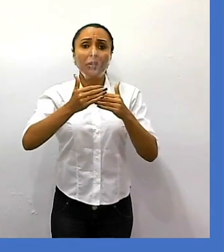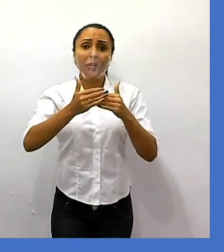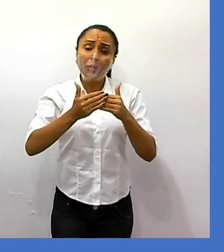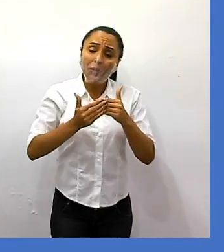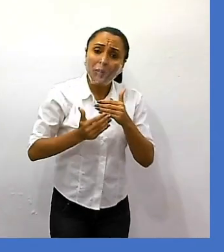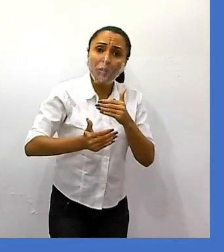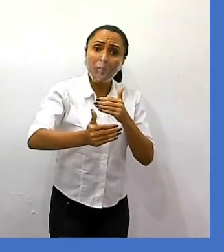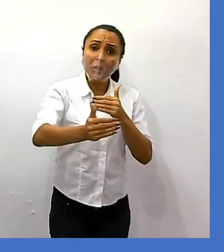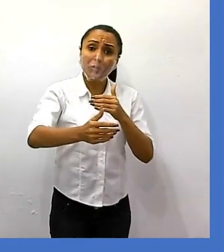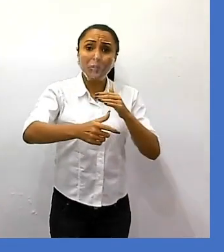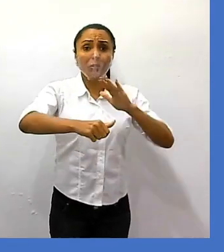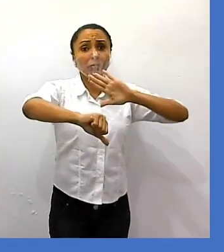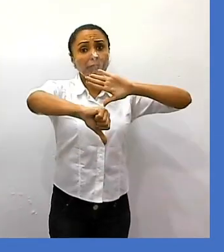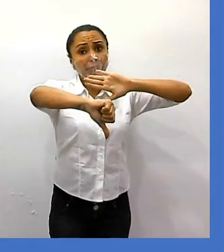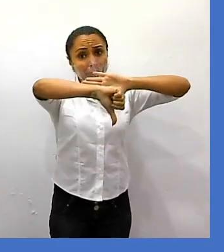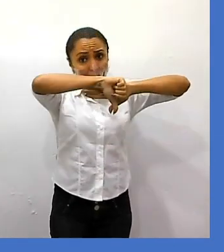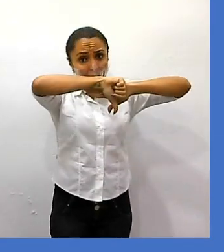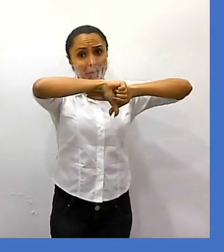entrou em crise.